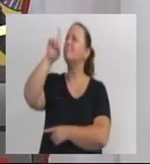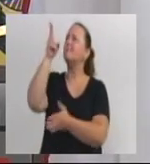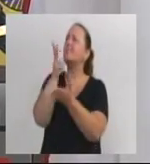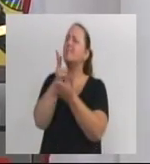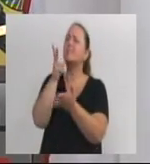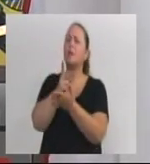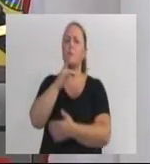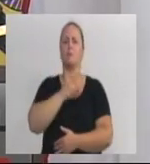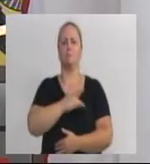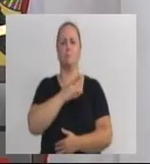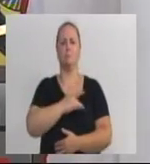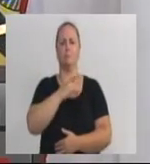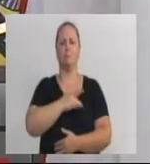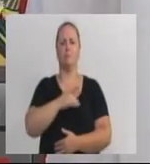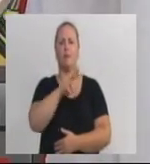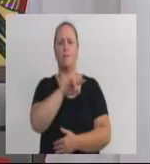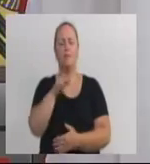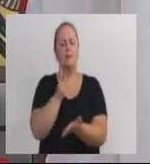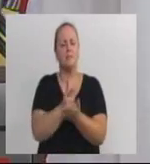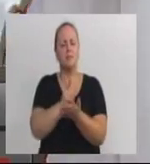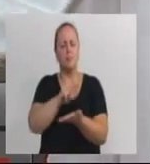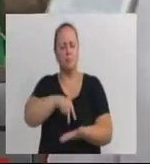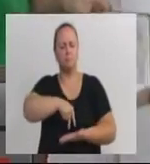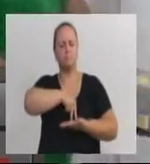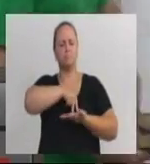jamais vacilará a seu favor.